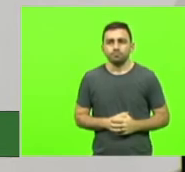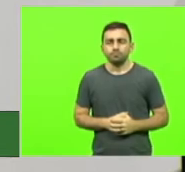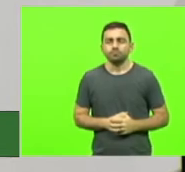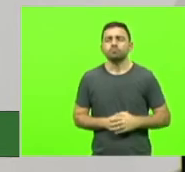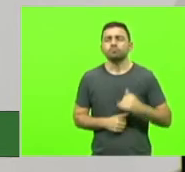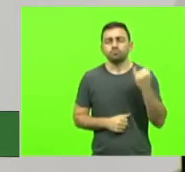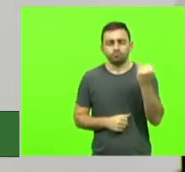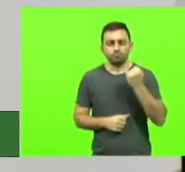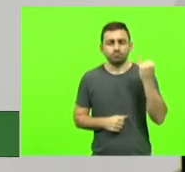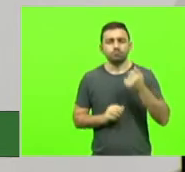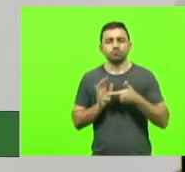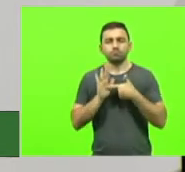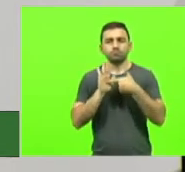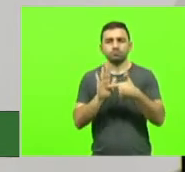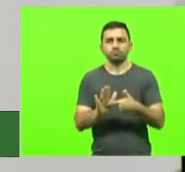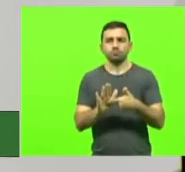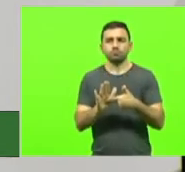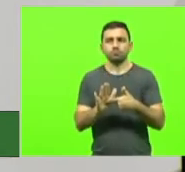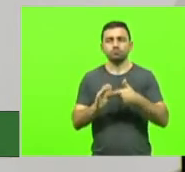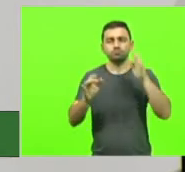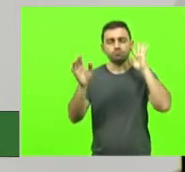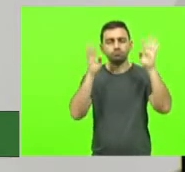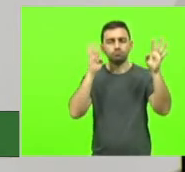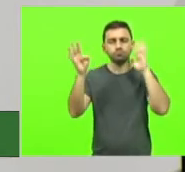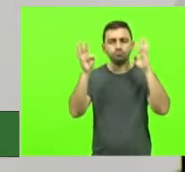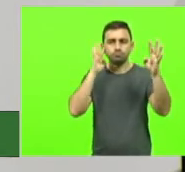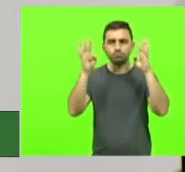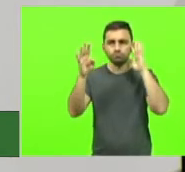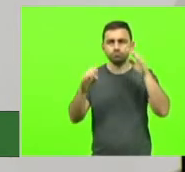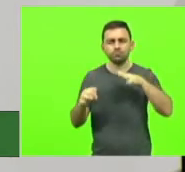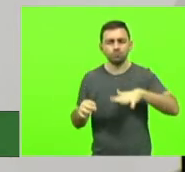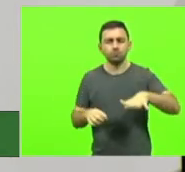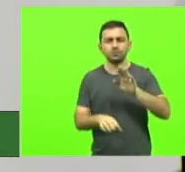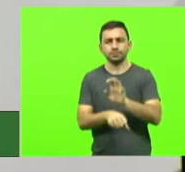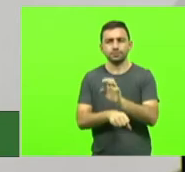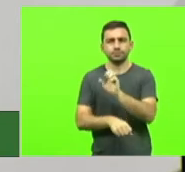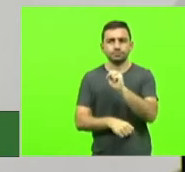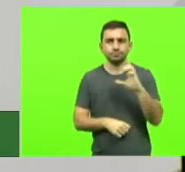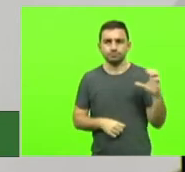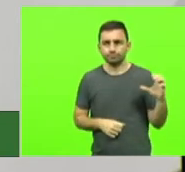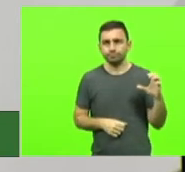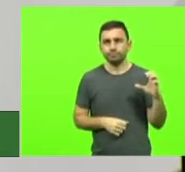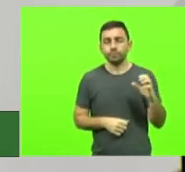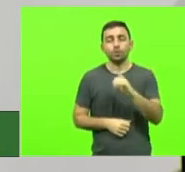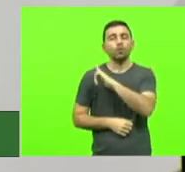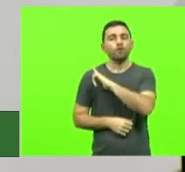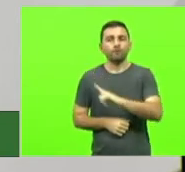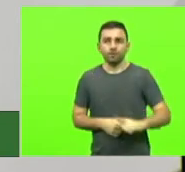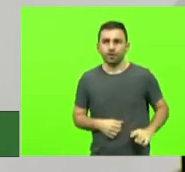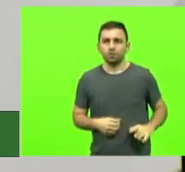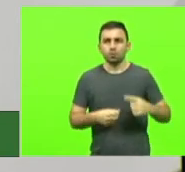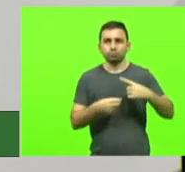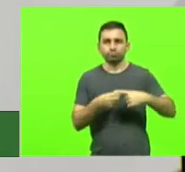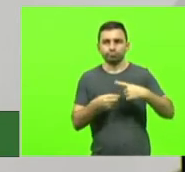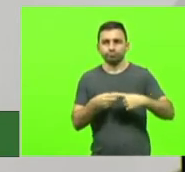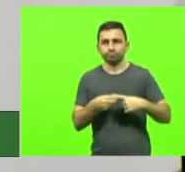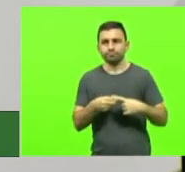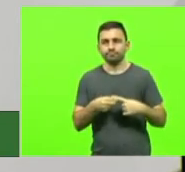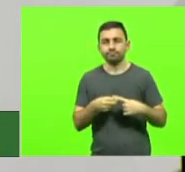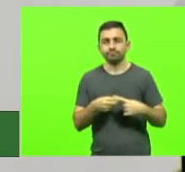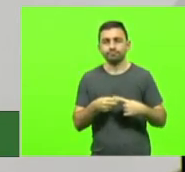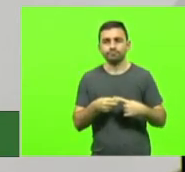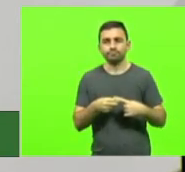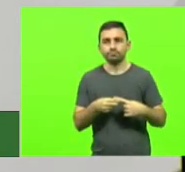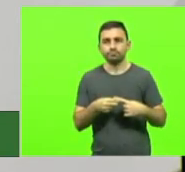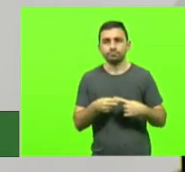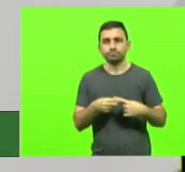citar, no momento de reflexão que passa o nosso Estado, de um governador municipalista que tem pago